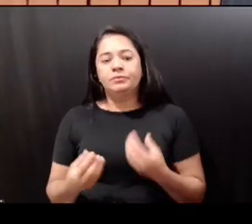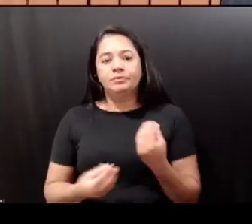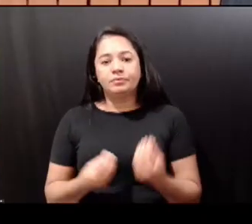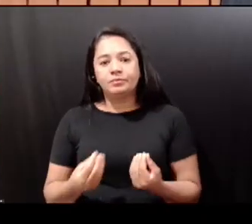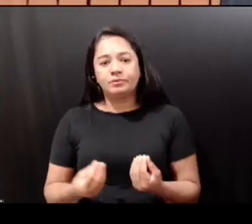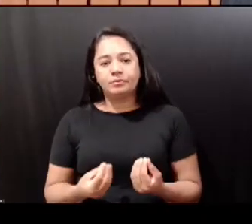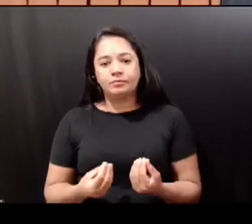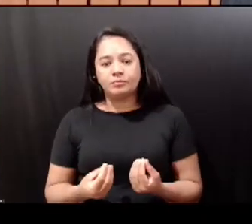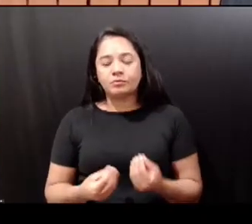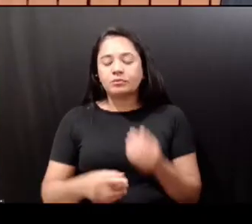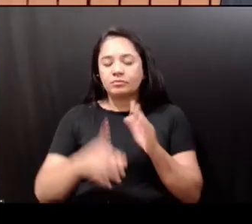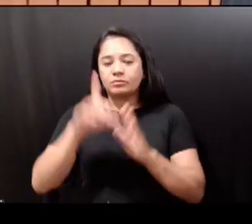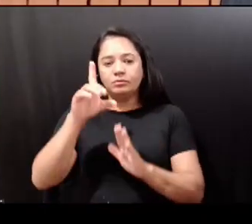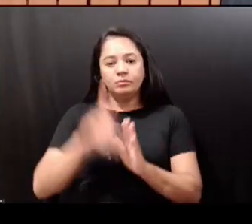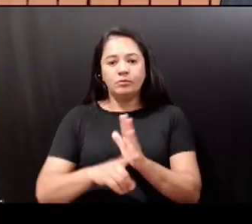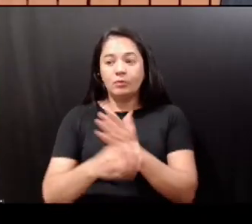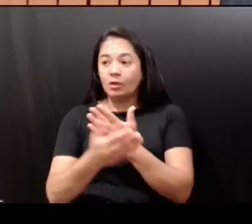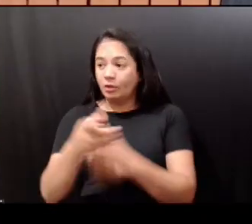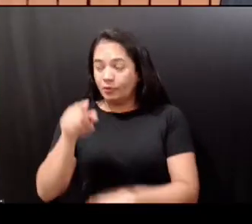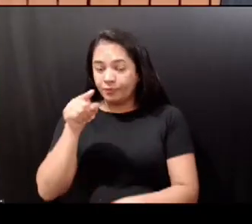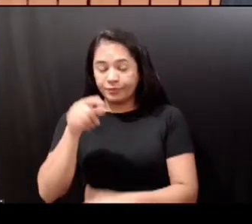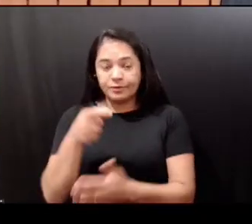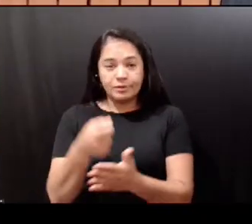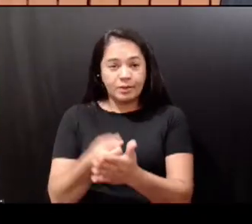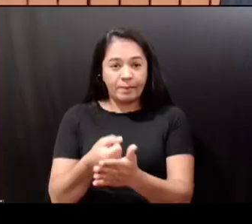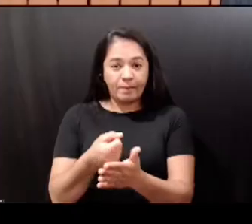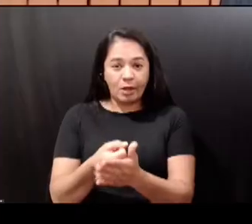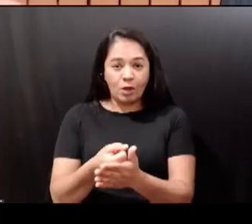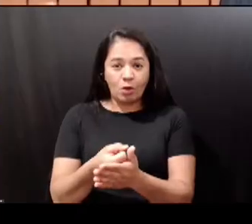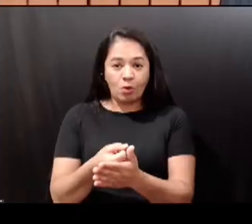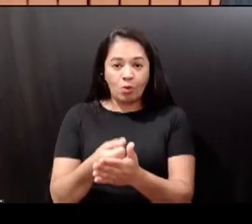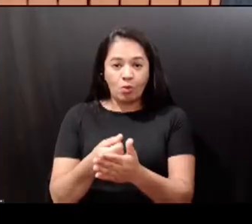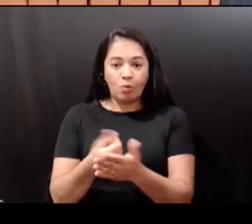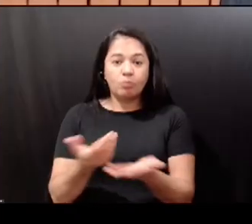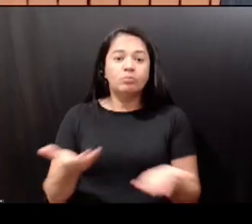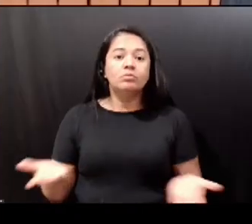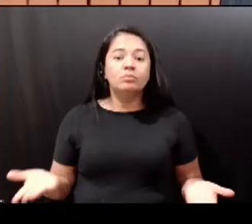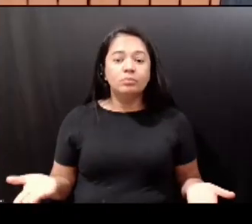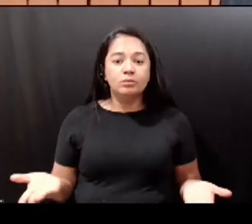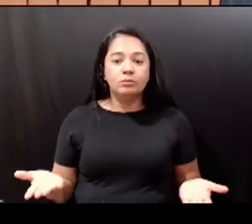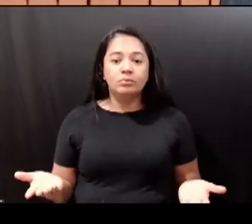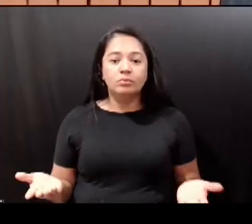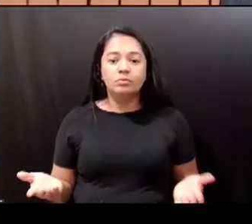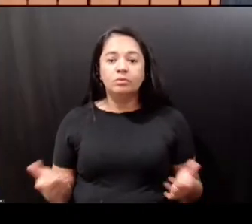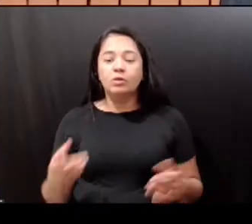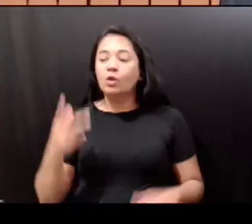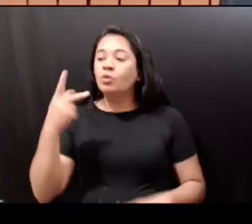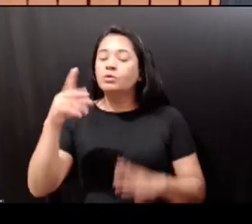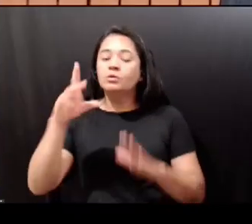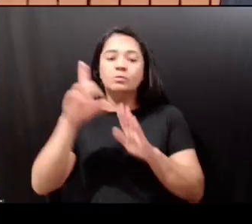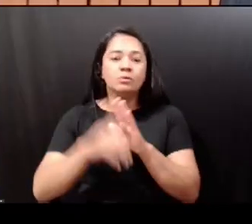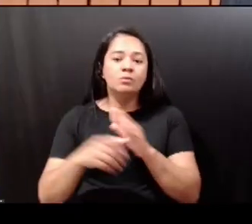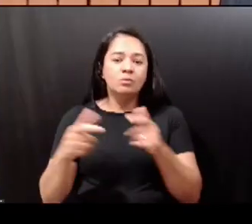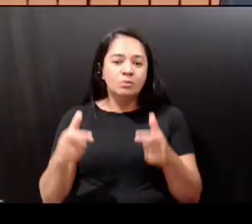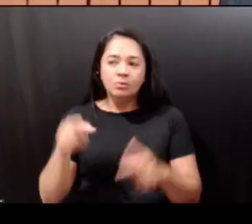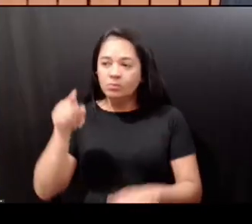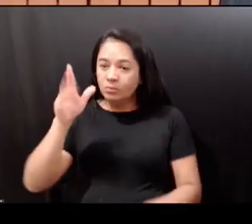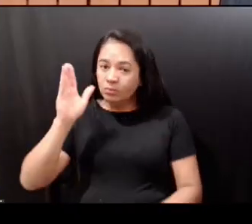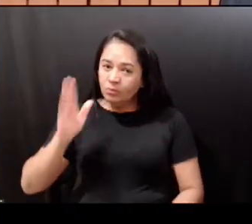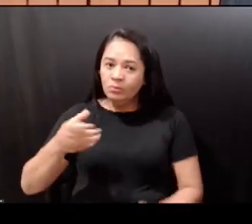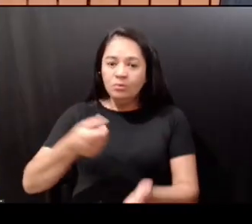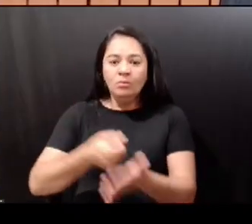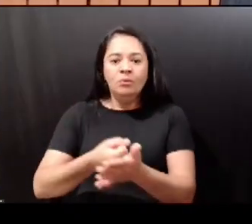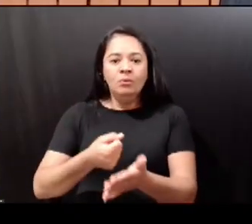que você pagou por aquele transporte naquele horário? Cadê os seus direitos? Porque você pagou pelo seu bilhete.